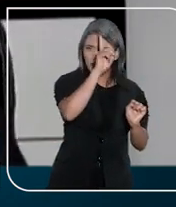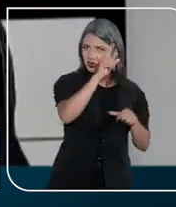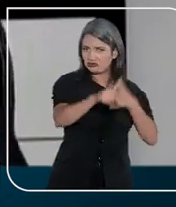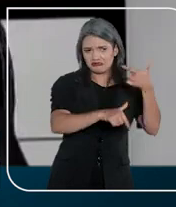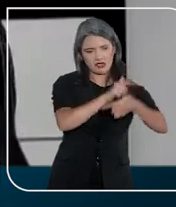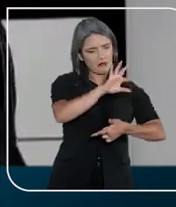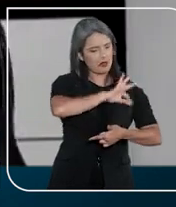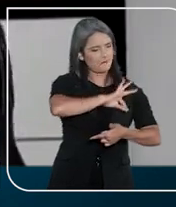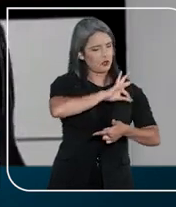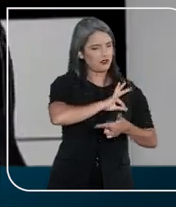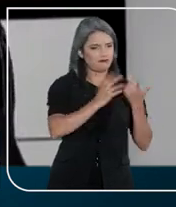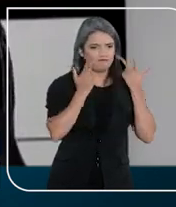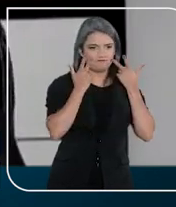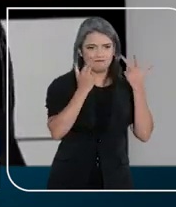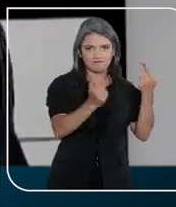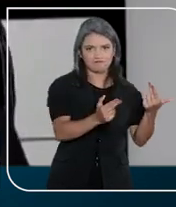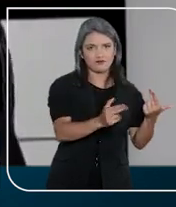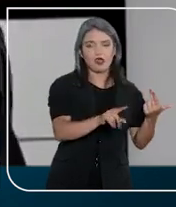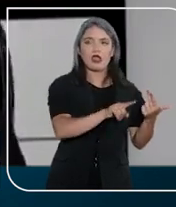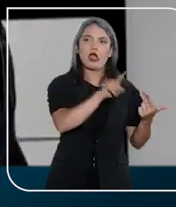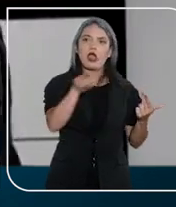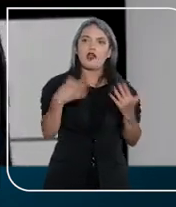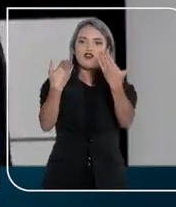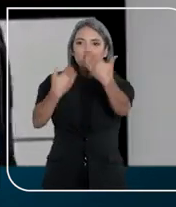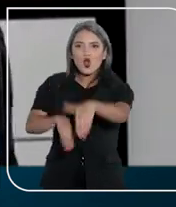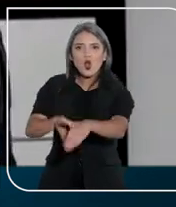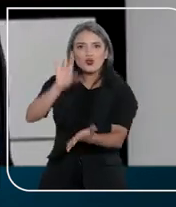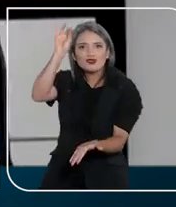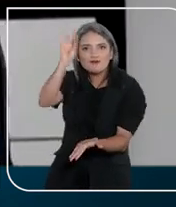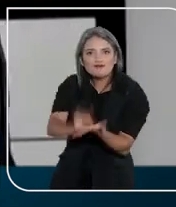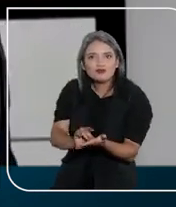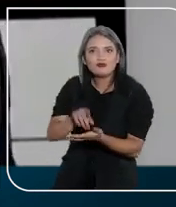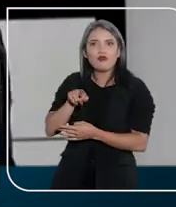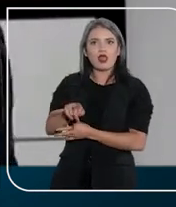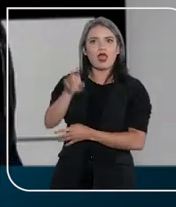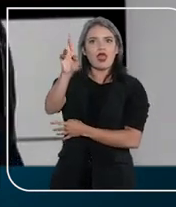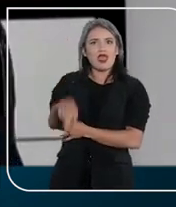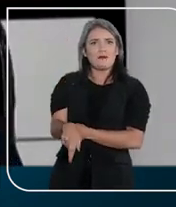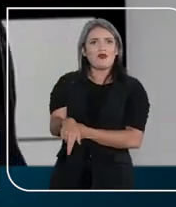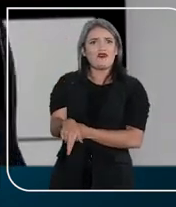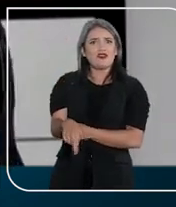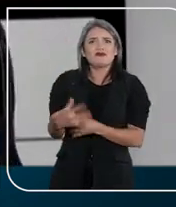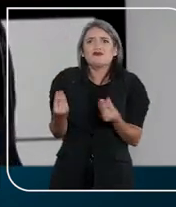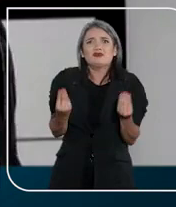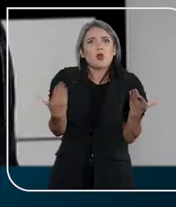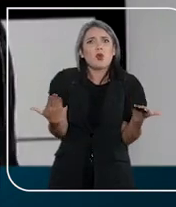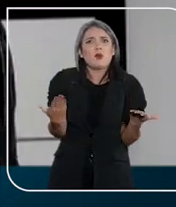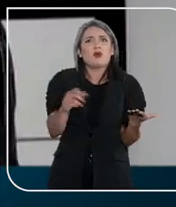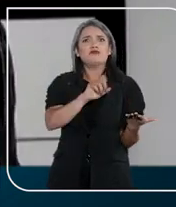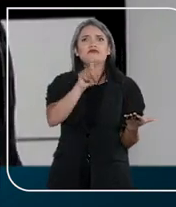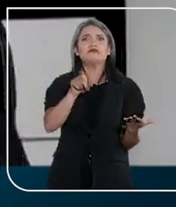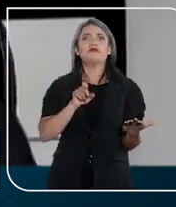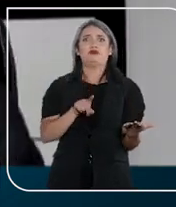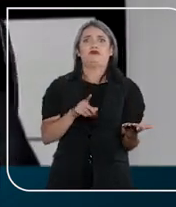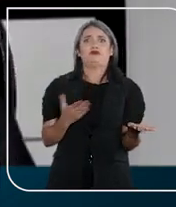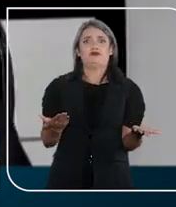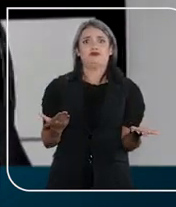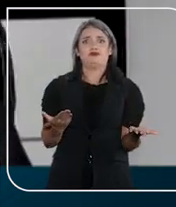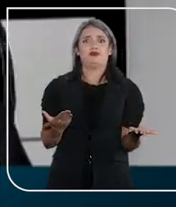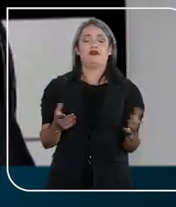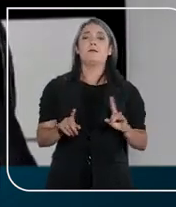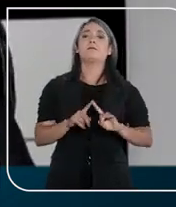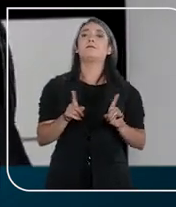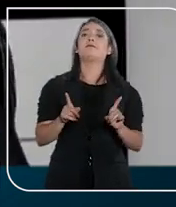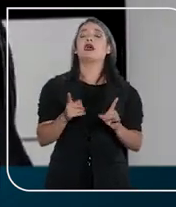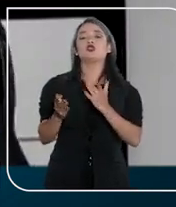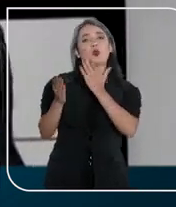temporário, a mesma função, é a mesma, mas para efetivo ele não serve. Então, por isso que eu questionei, Fátima, essa questão de o que é o